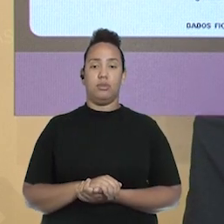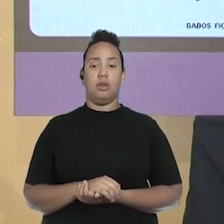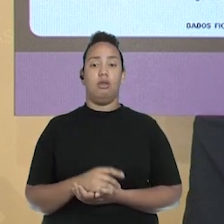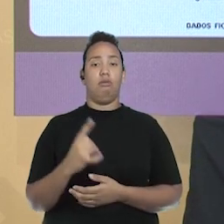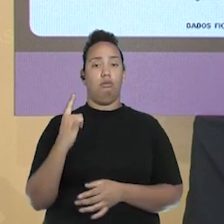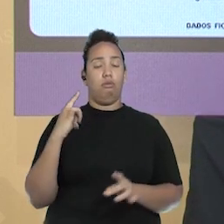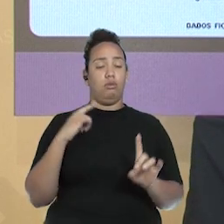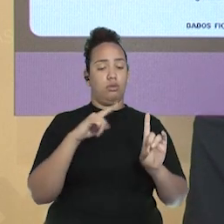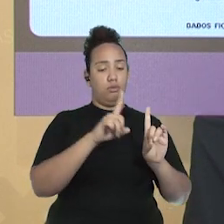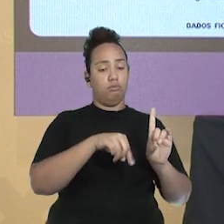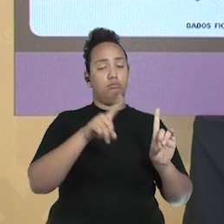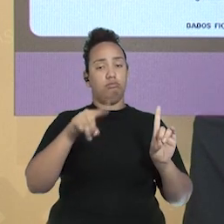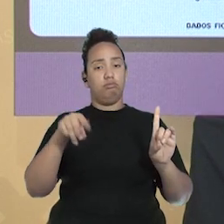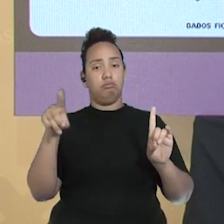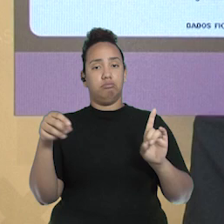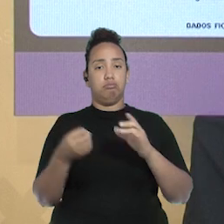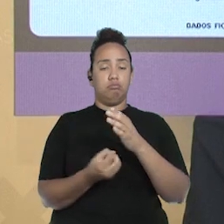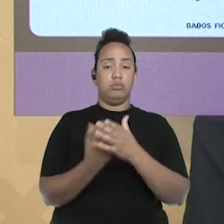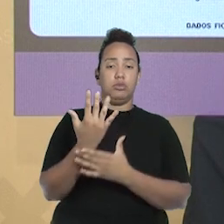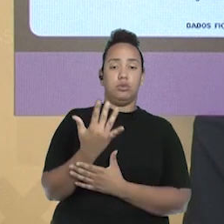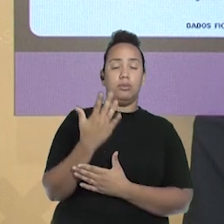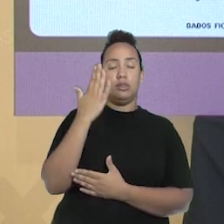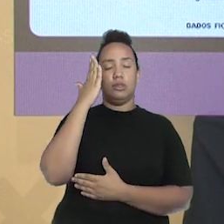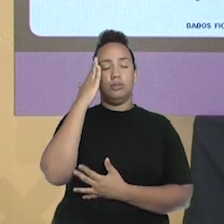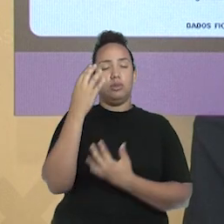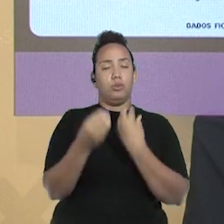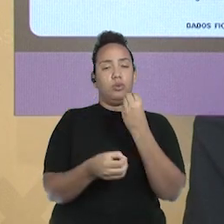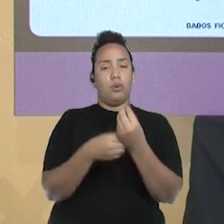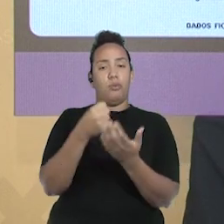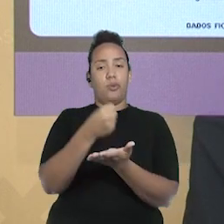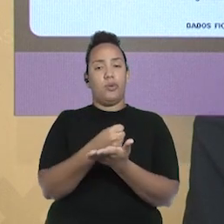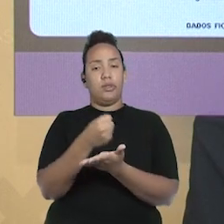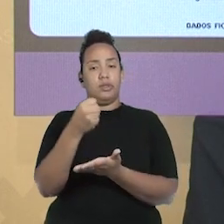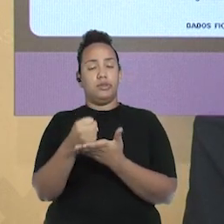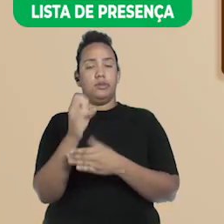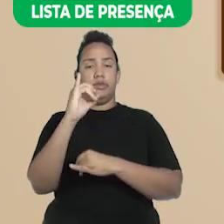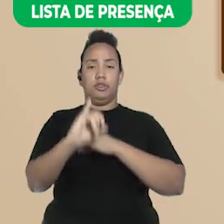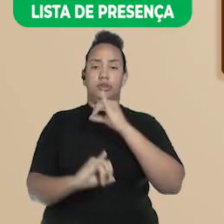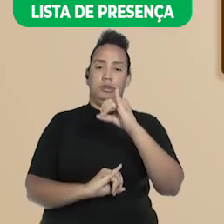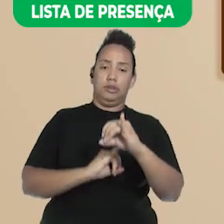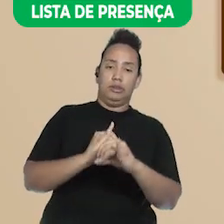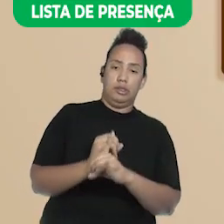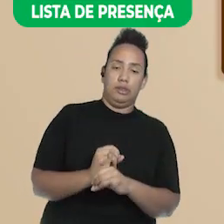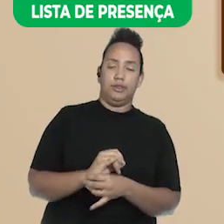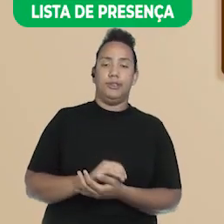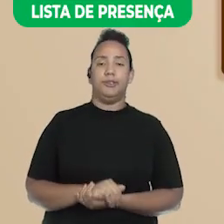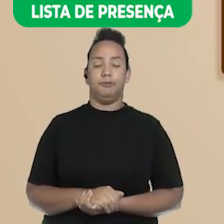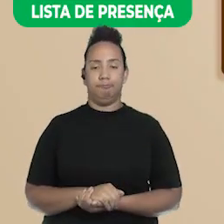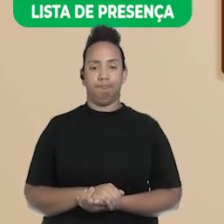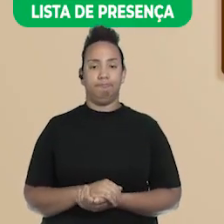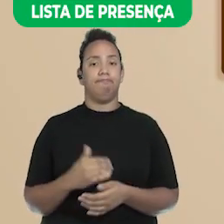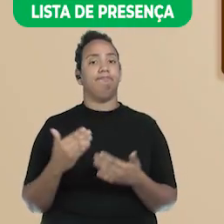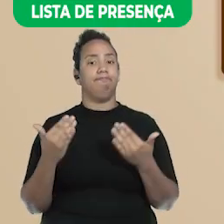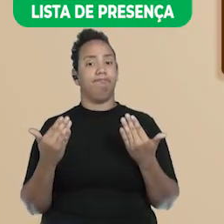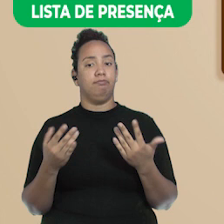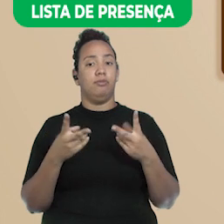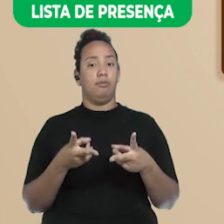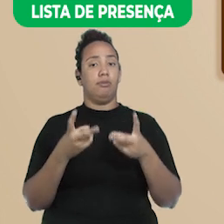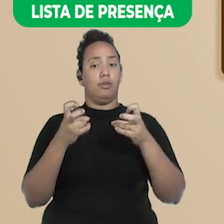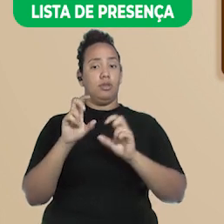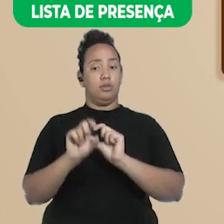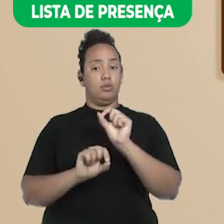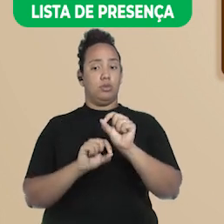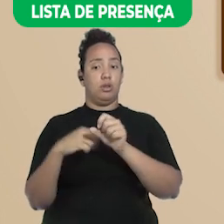linhas, o histórico de contratação de serviços de internet dos clientes. Assim, observou que ao longo do